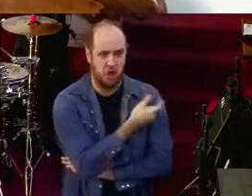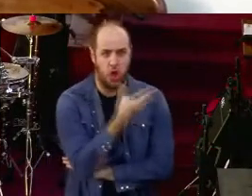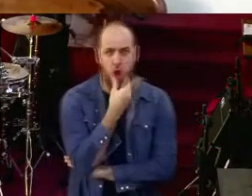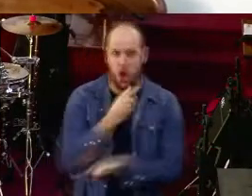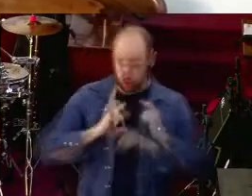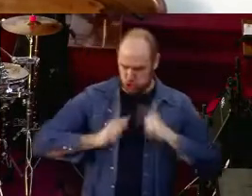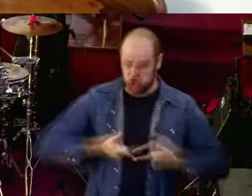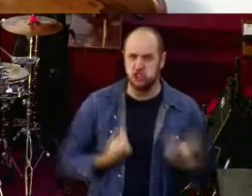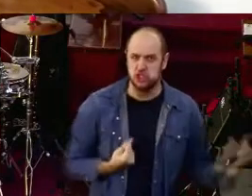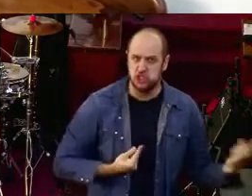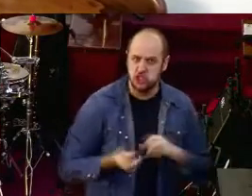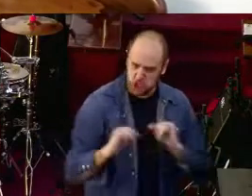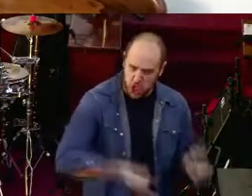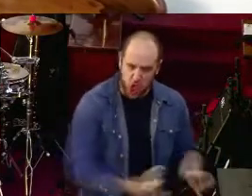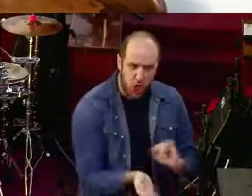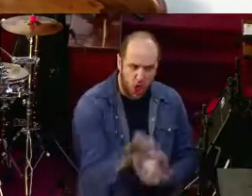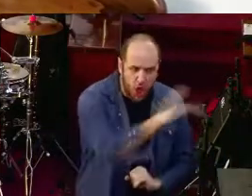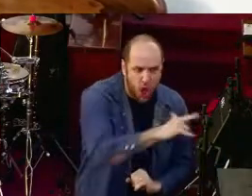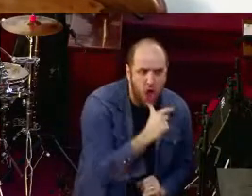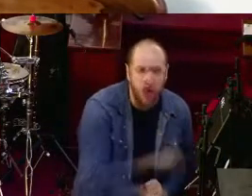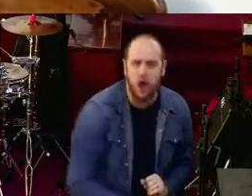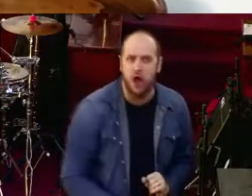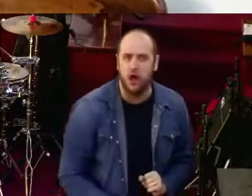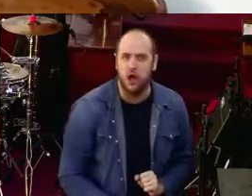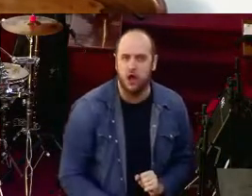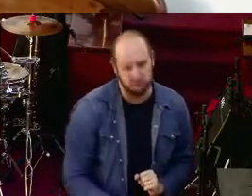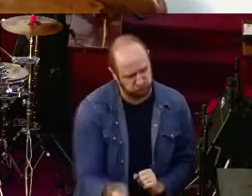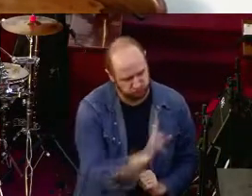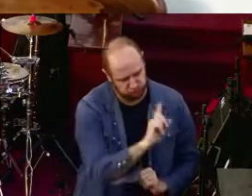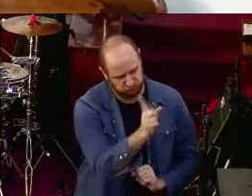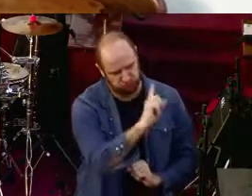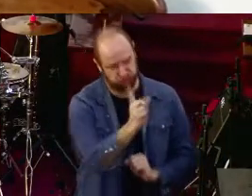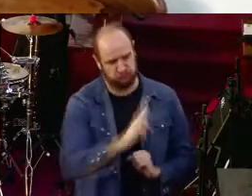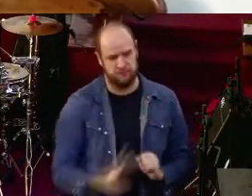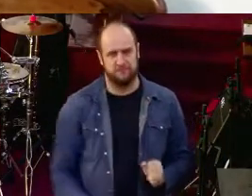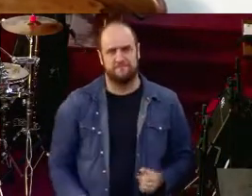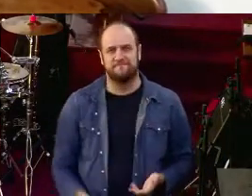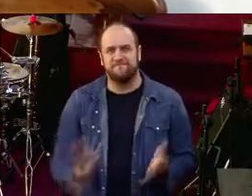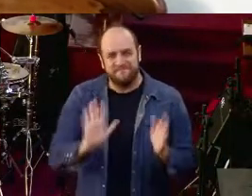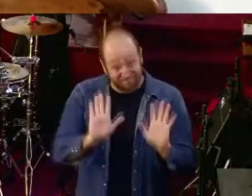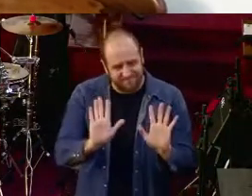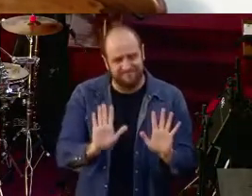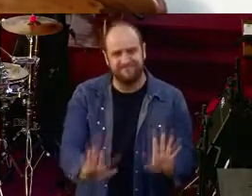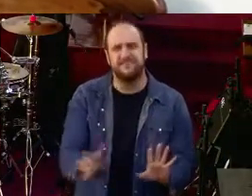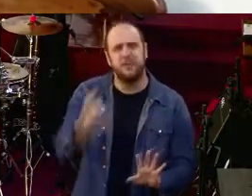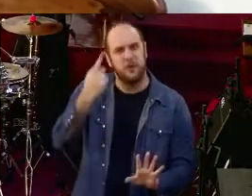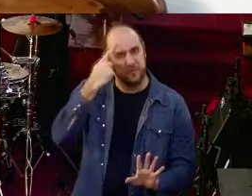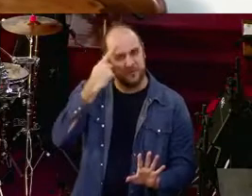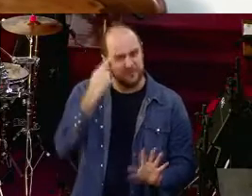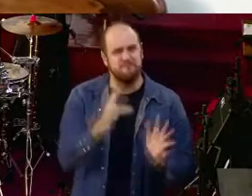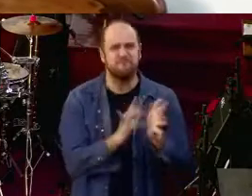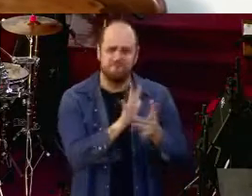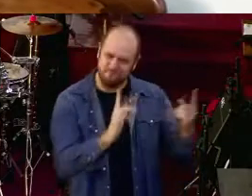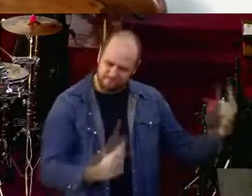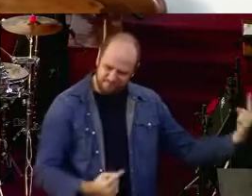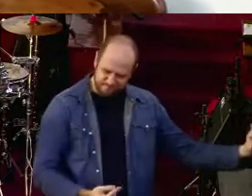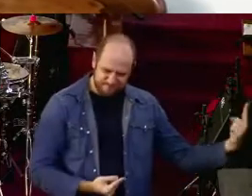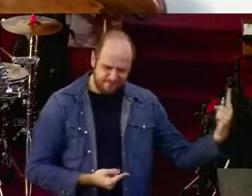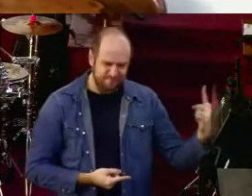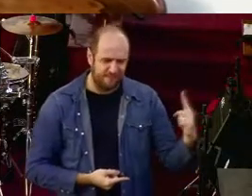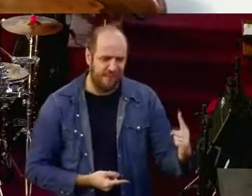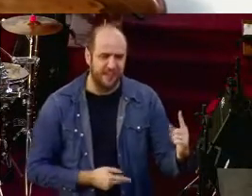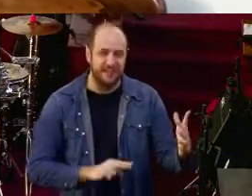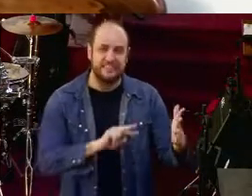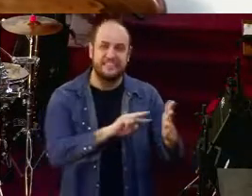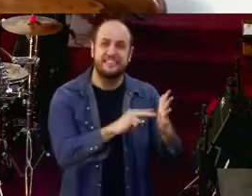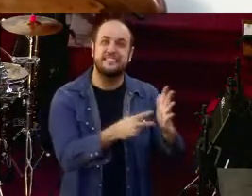batiza. Então veja a mensagem de Jesus. Que mensagem é que Jesus está dando quando ele, um